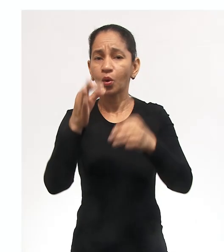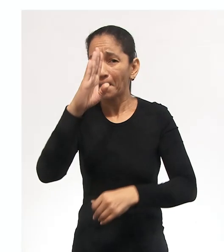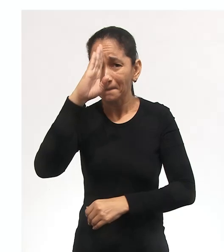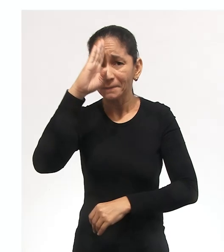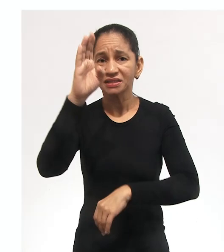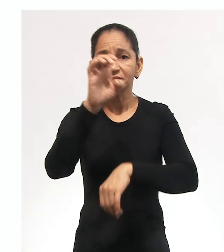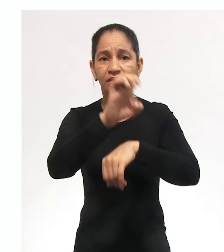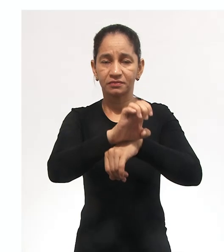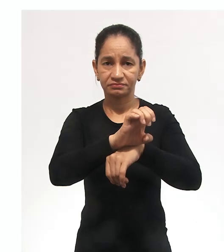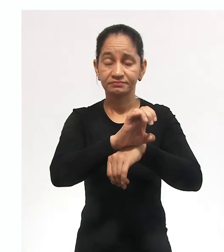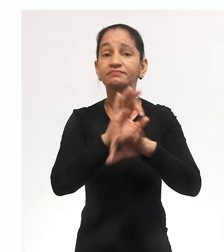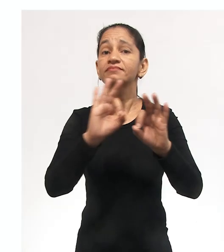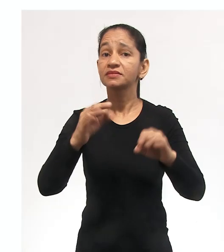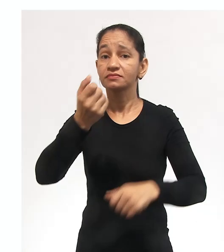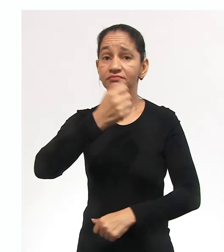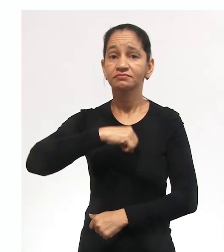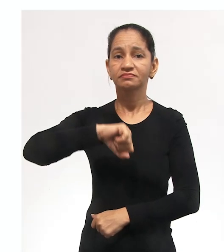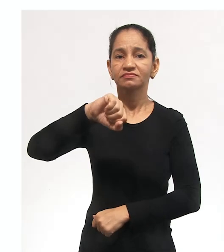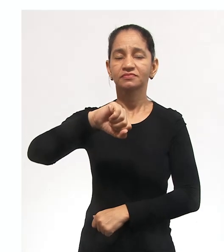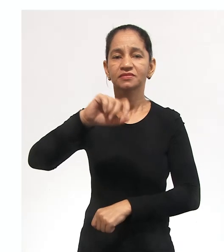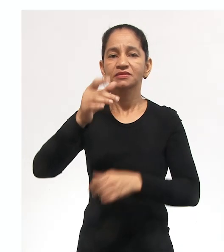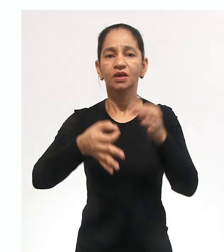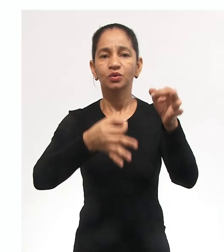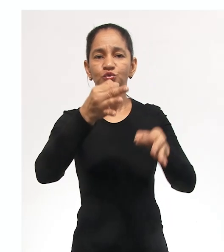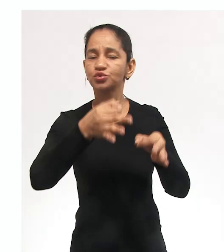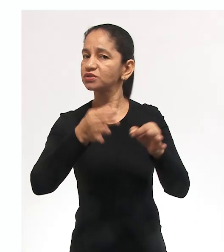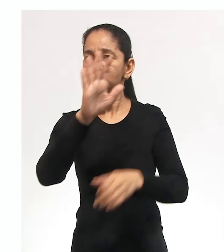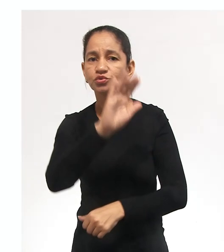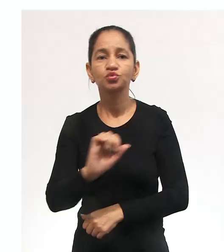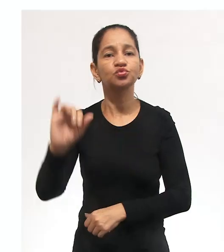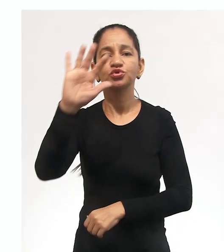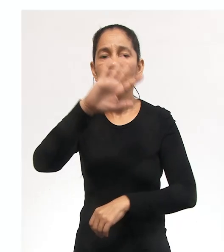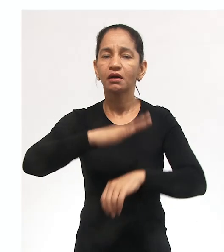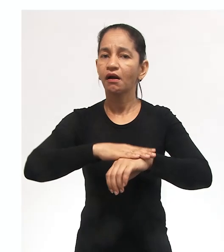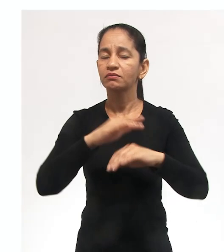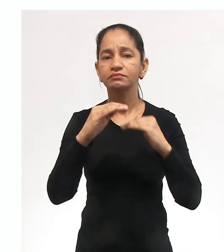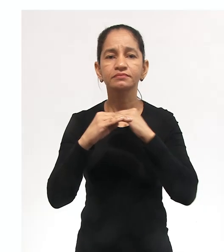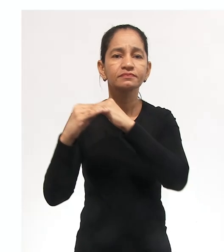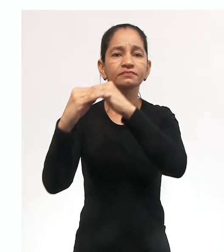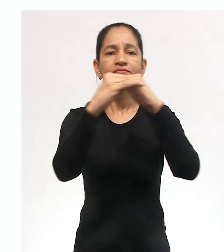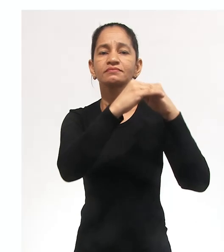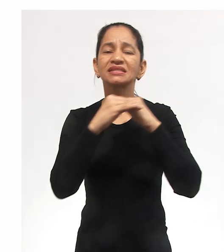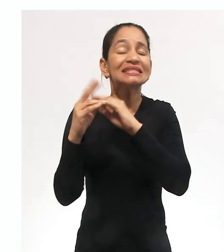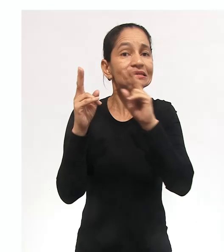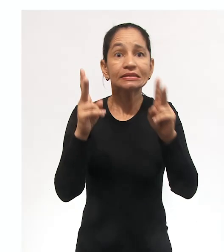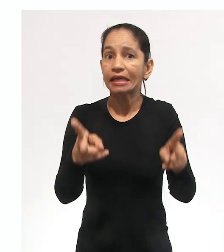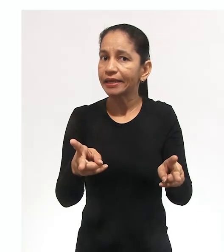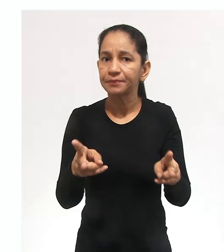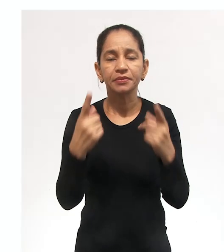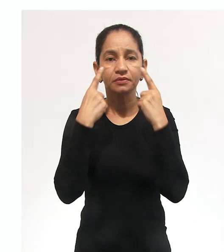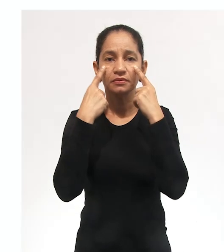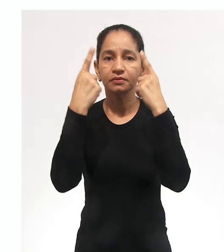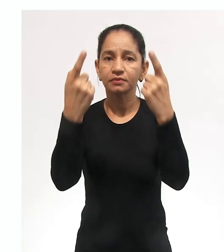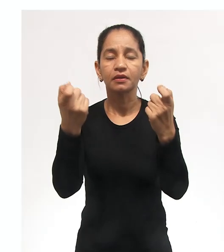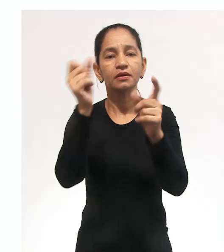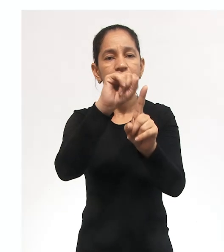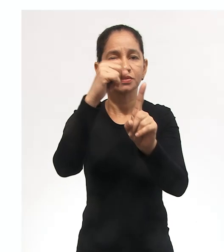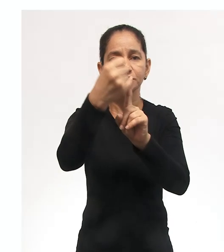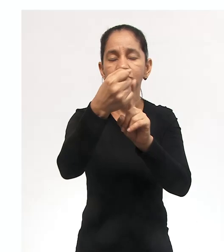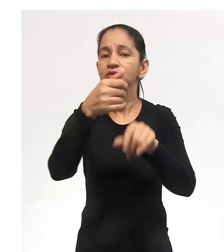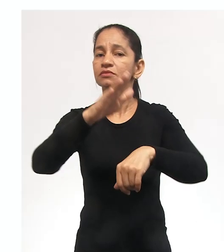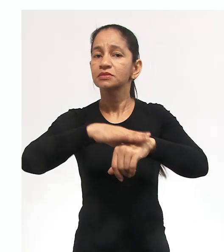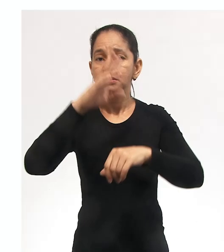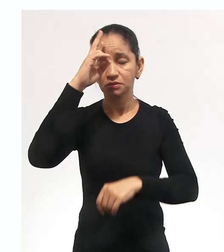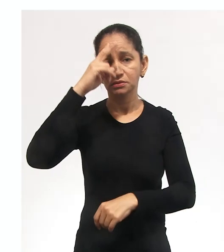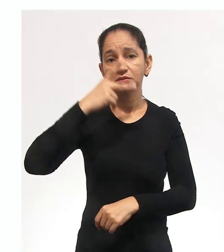e incumbe-lhe o quê? A defesa da ordem jurídica, né, do regime democrático de direito, né, dos interesses sociais e